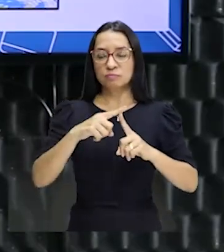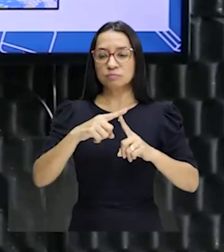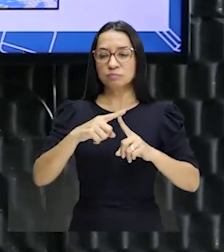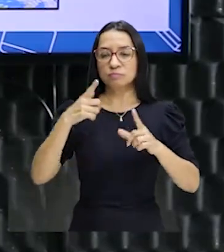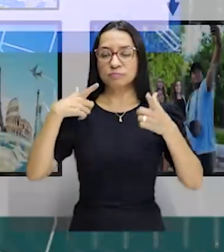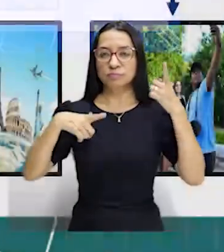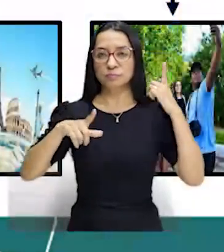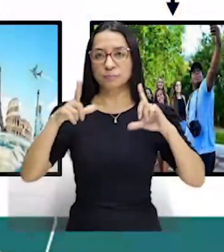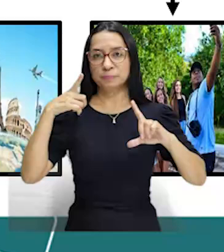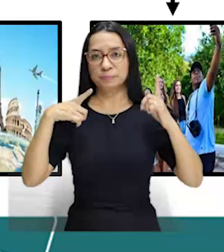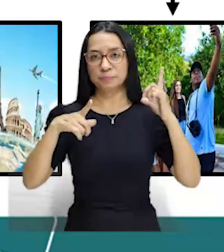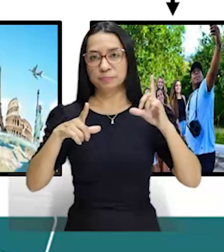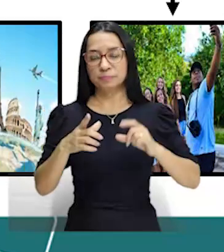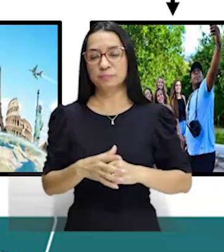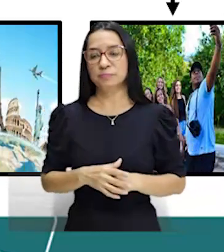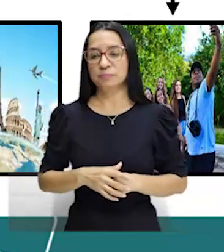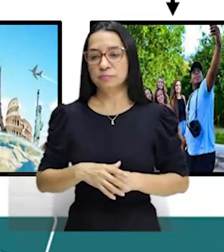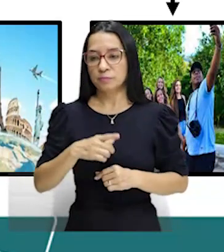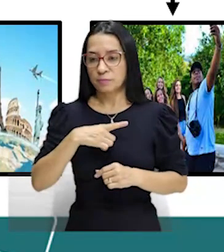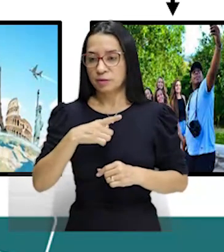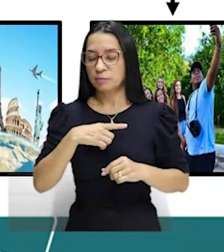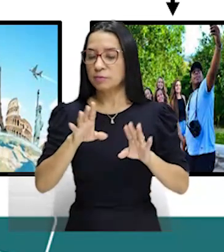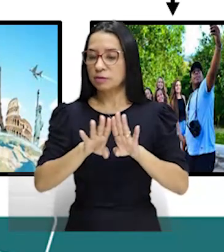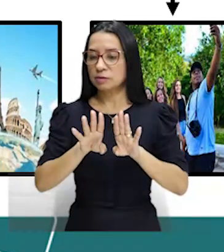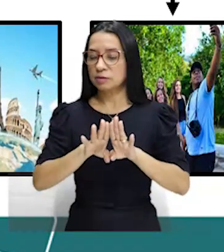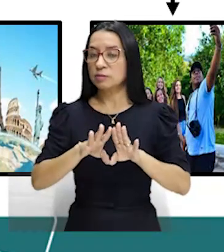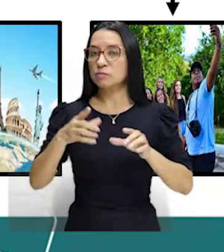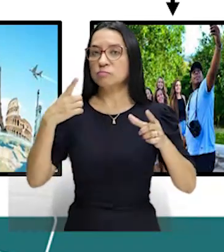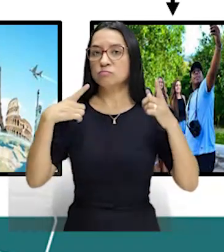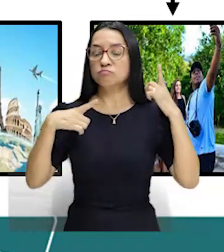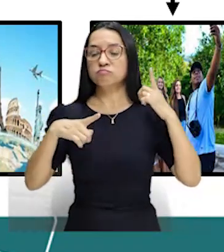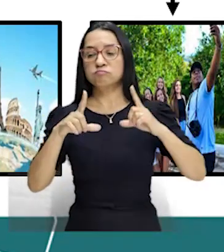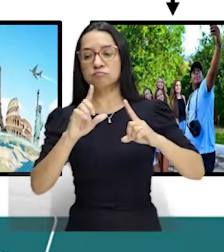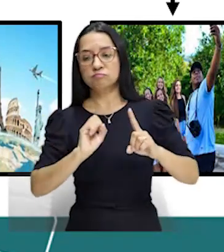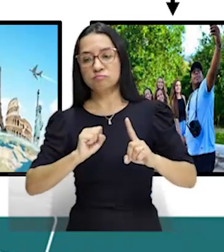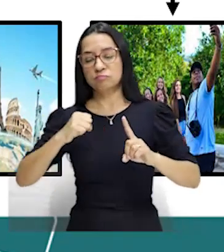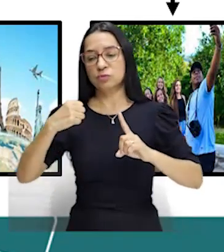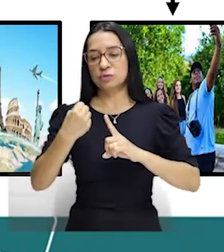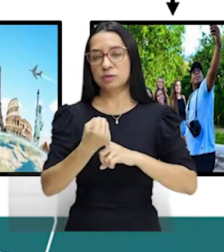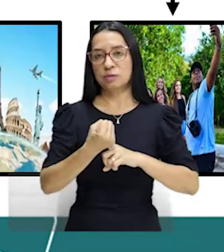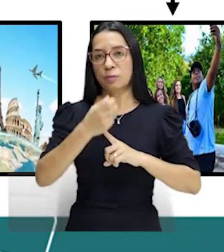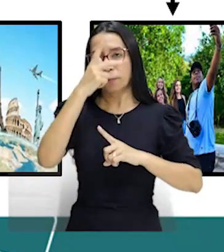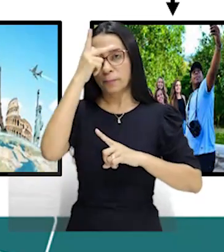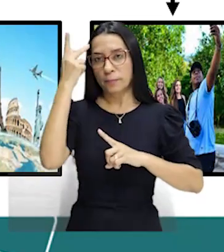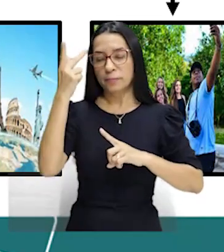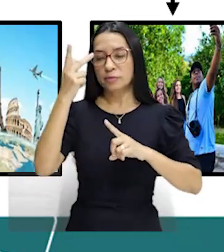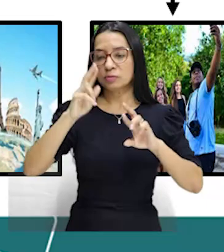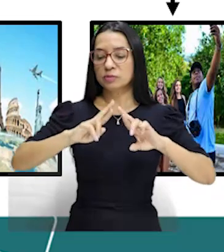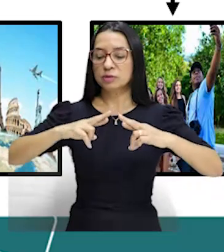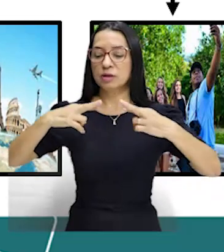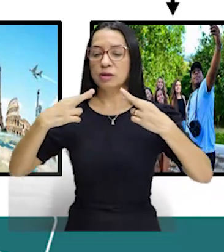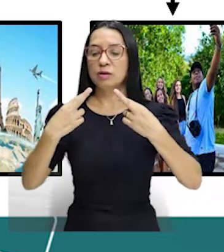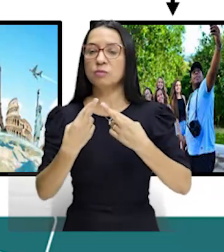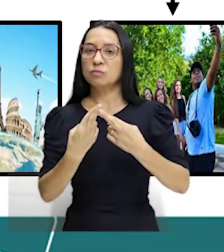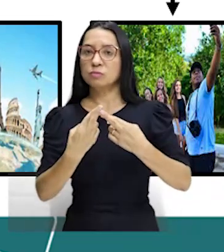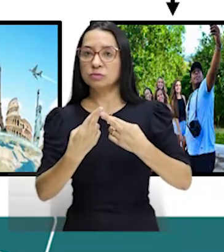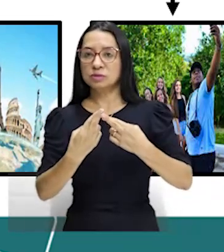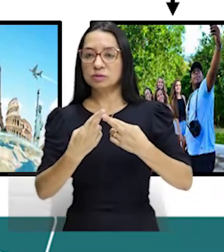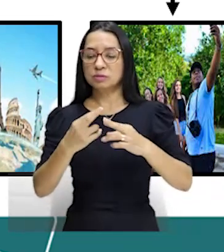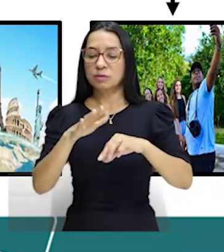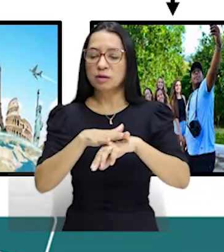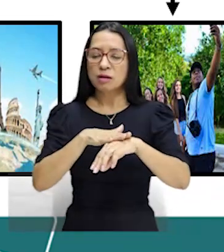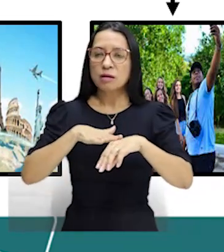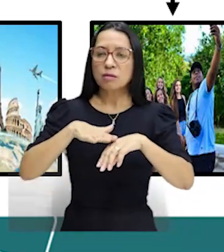lazer. E nós temos o lazer social, quando pessoas reúnem-se para confraternizar, para